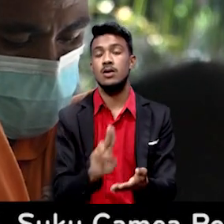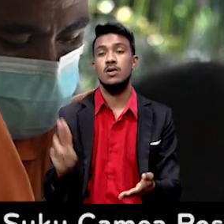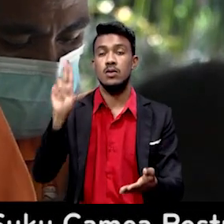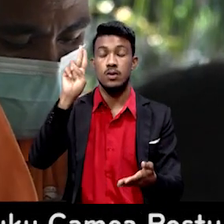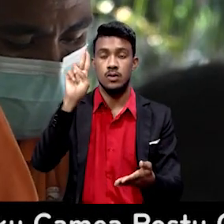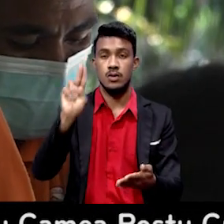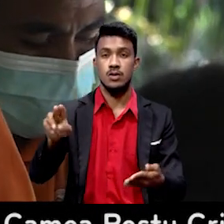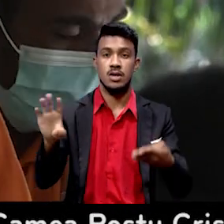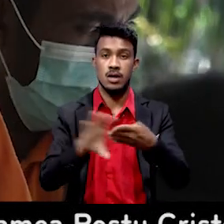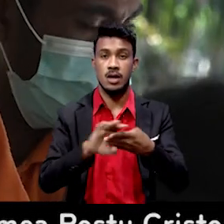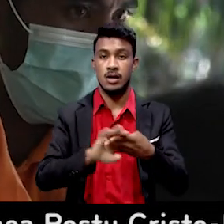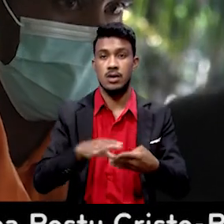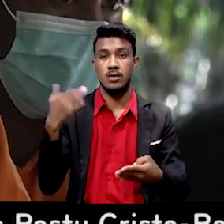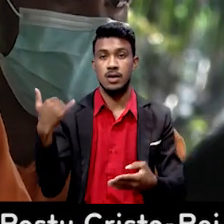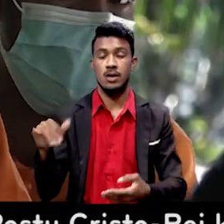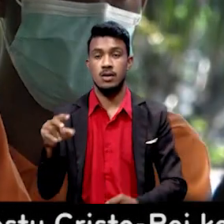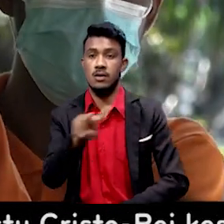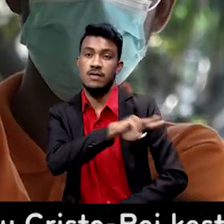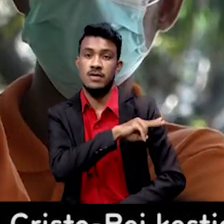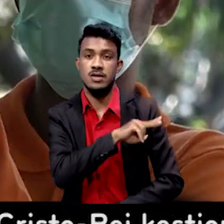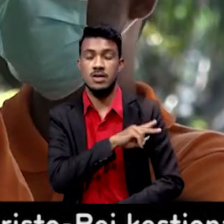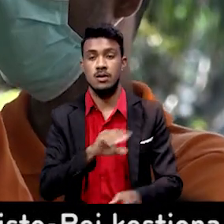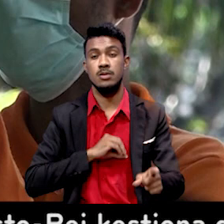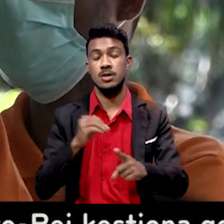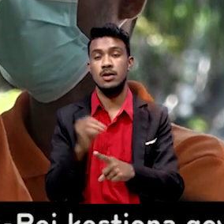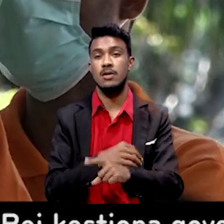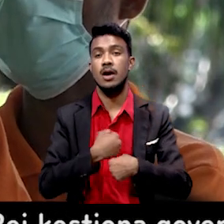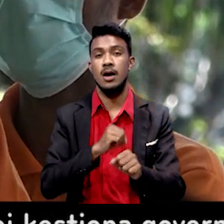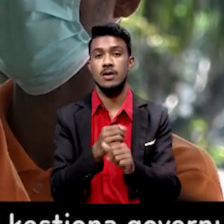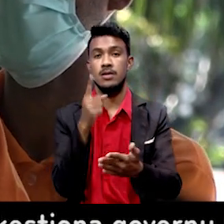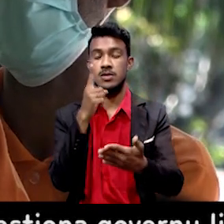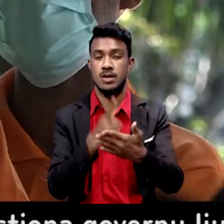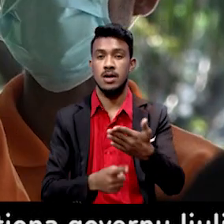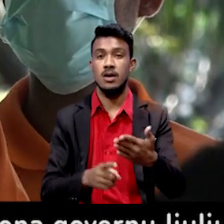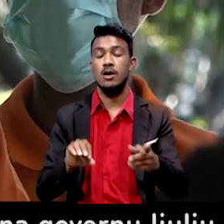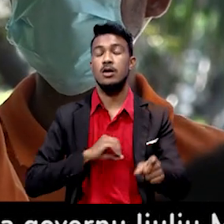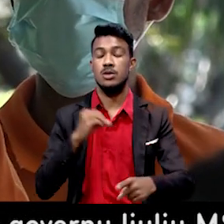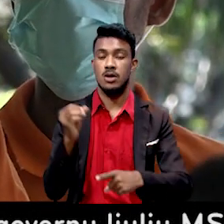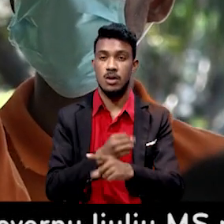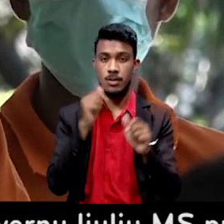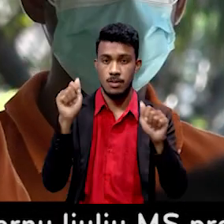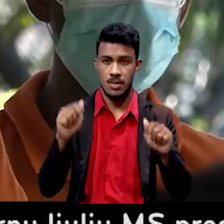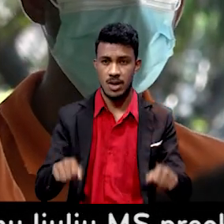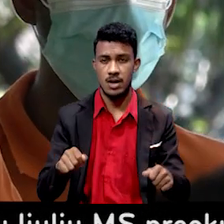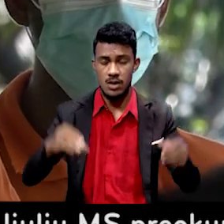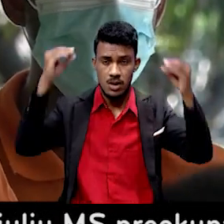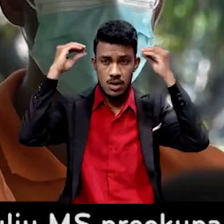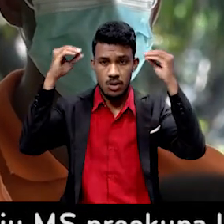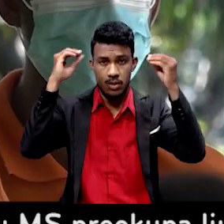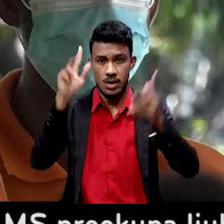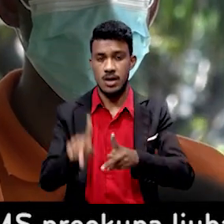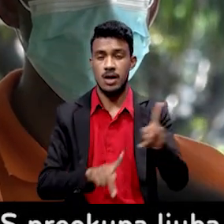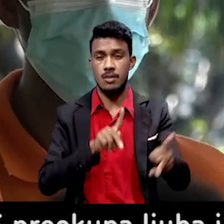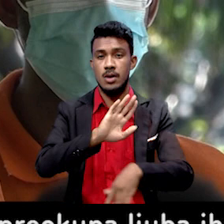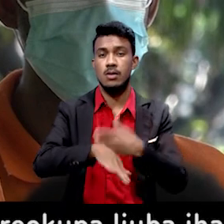hanesa entau agor fasilitari ni objetivo hau saida objetivo para a tubele educa na comunidade